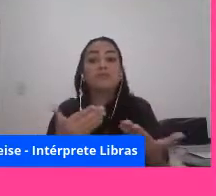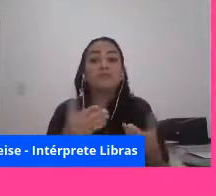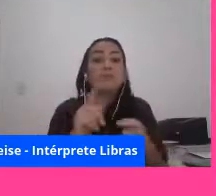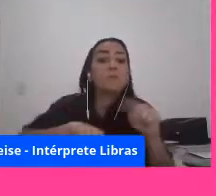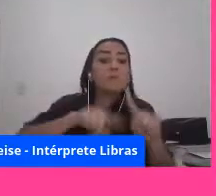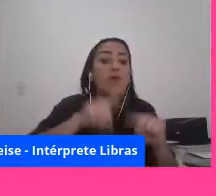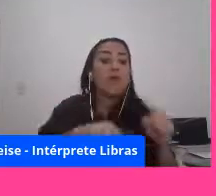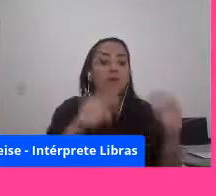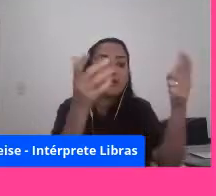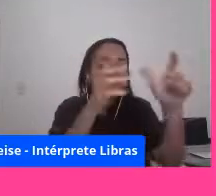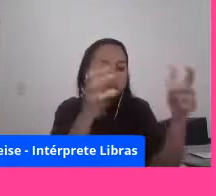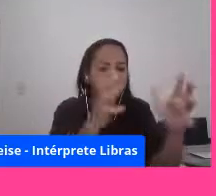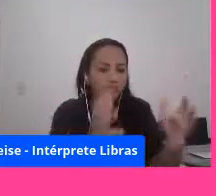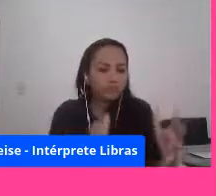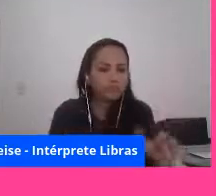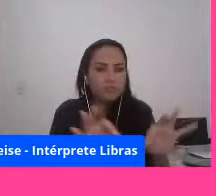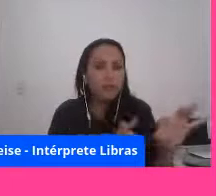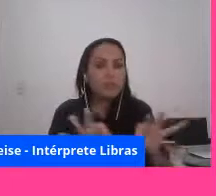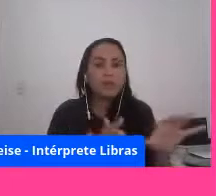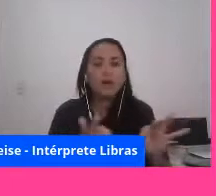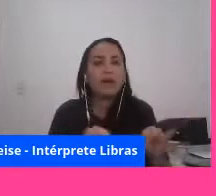quer. Então você tem que ir